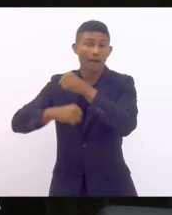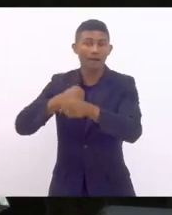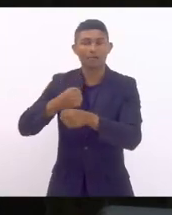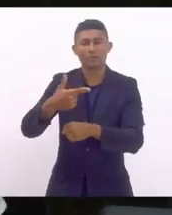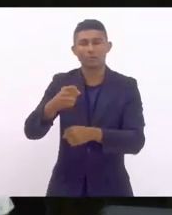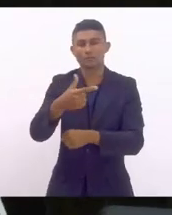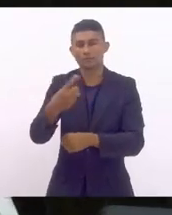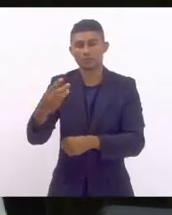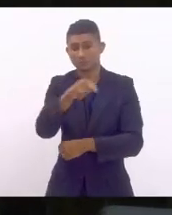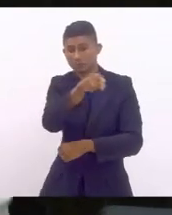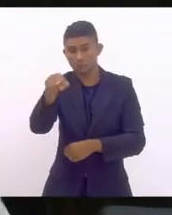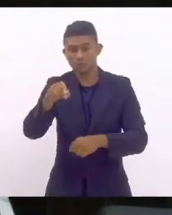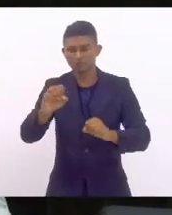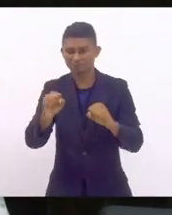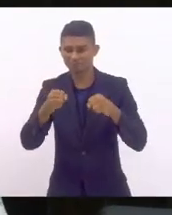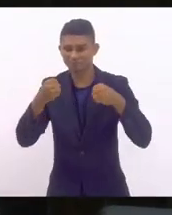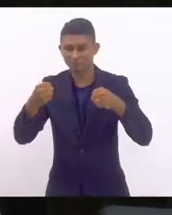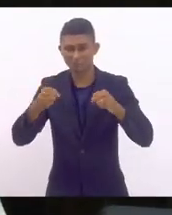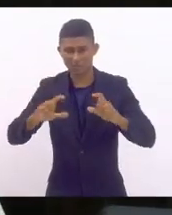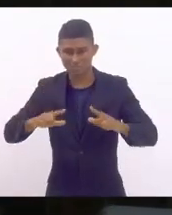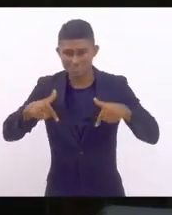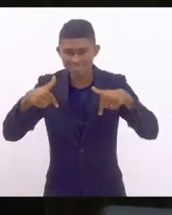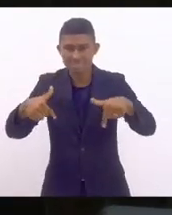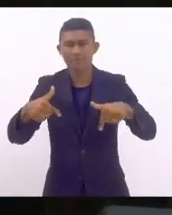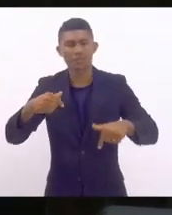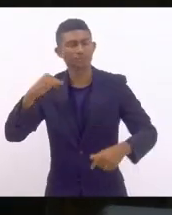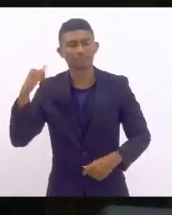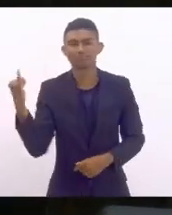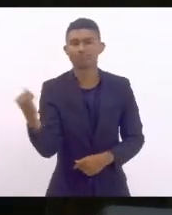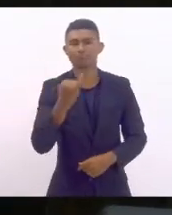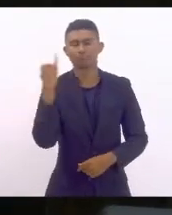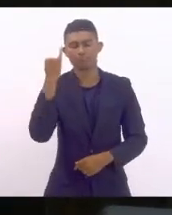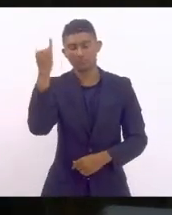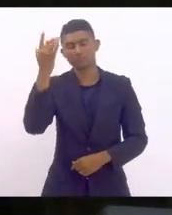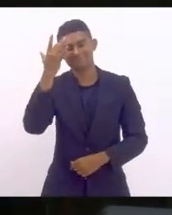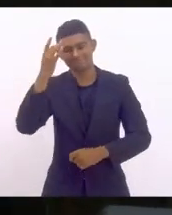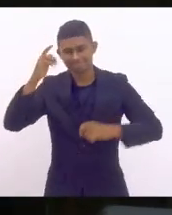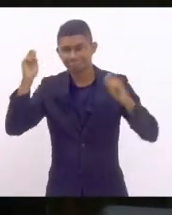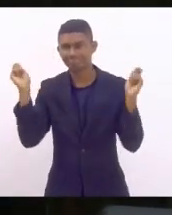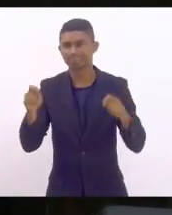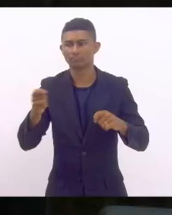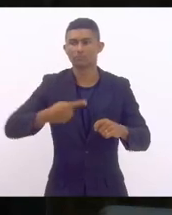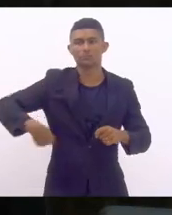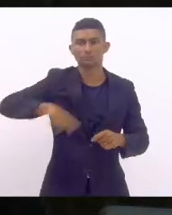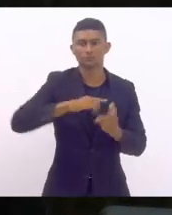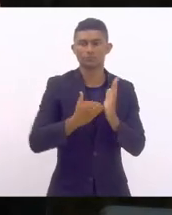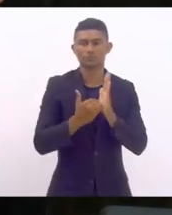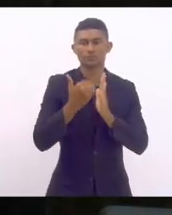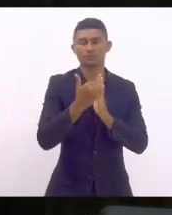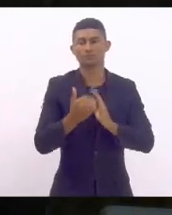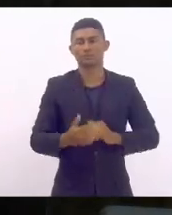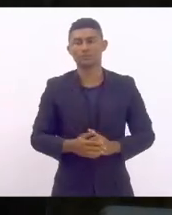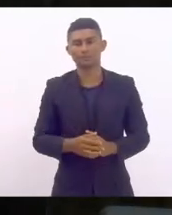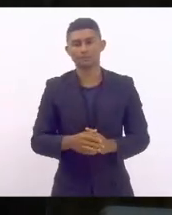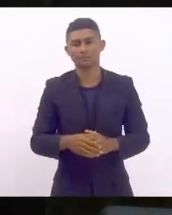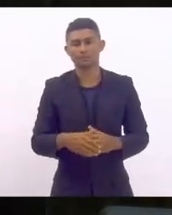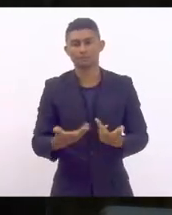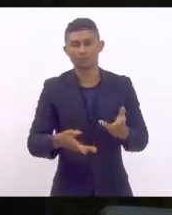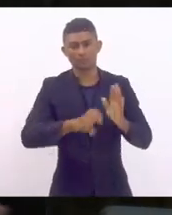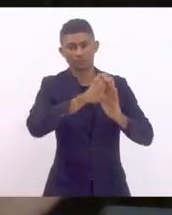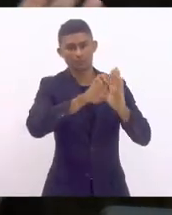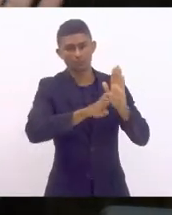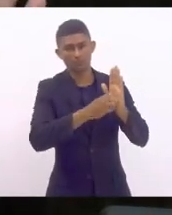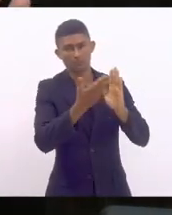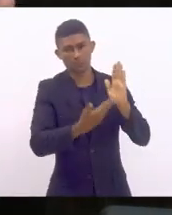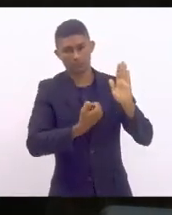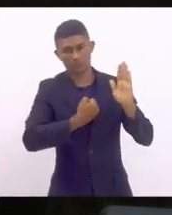mobilização de vocês a fundamental ele é decisiva e e nós podemos fazer as ampliação acho que virar tirar emenda 95